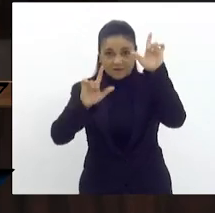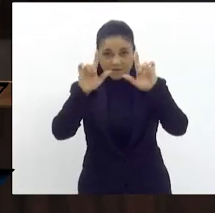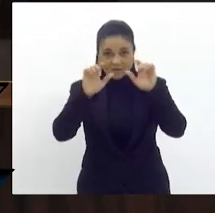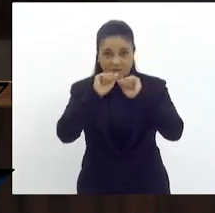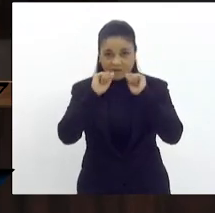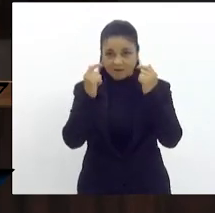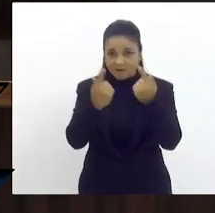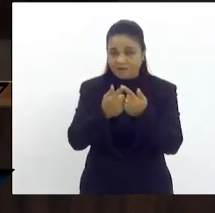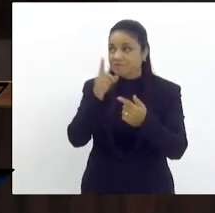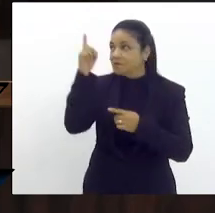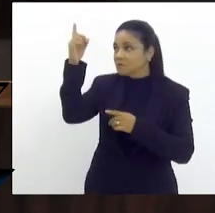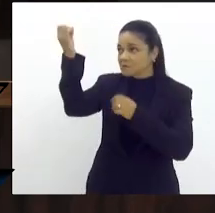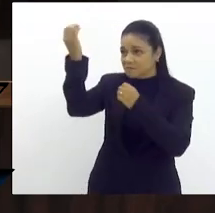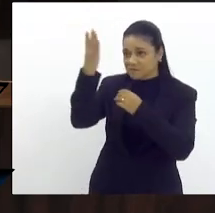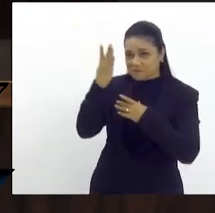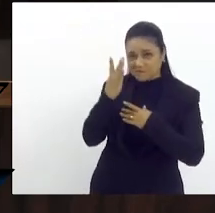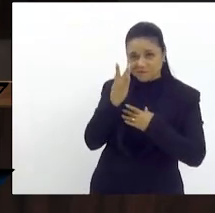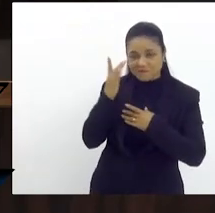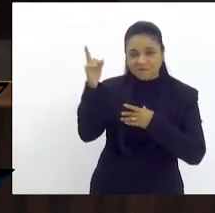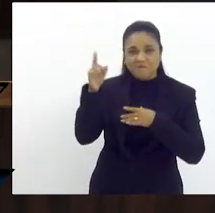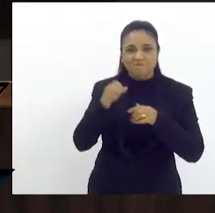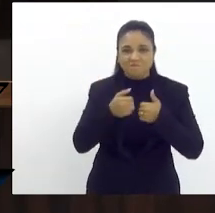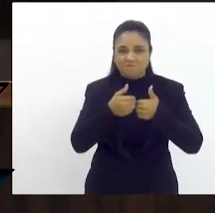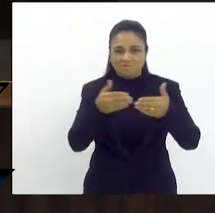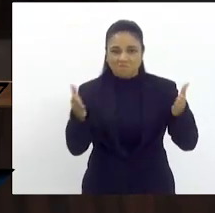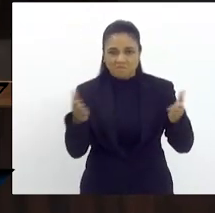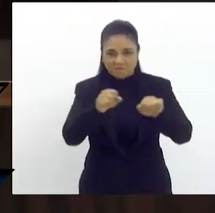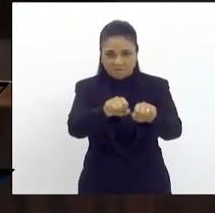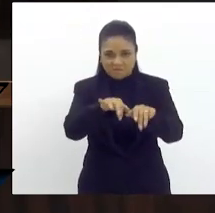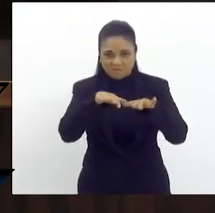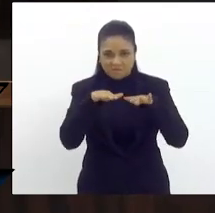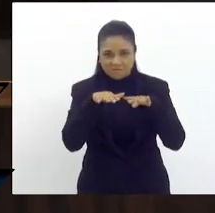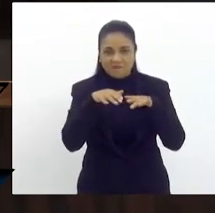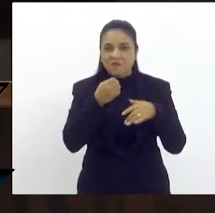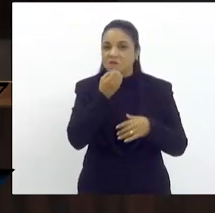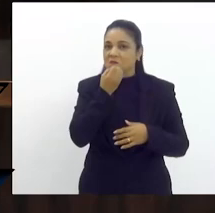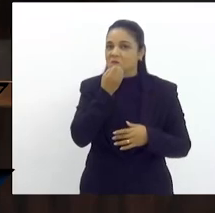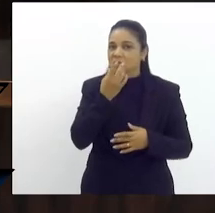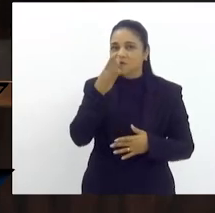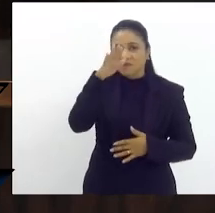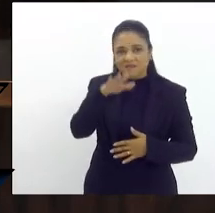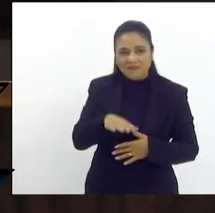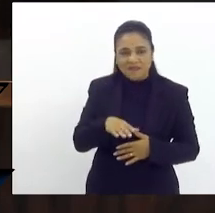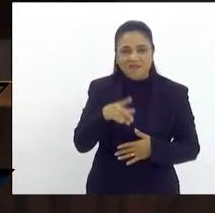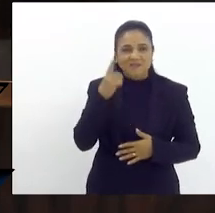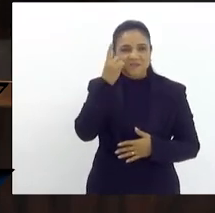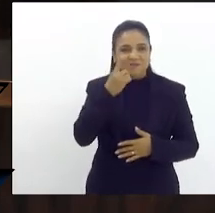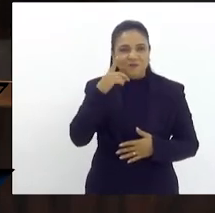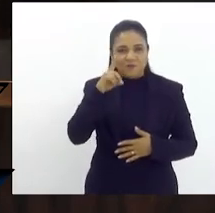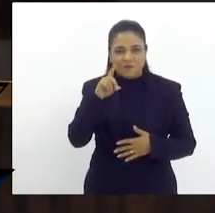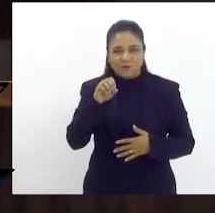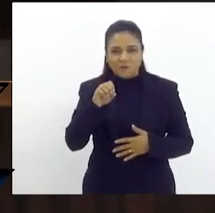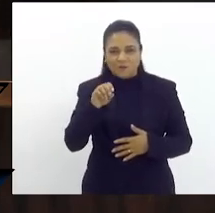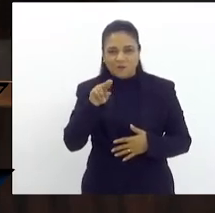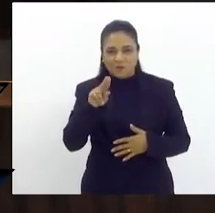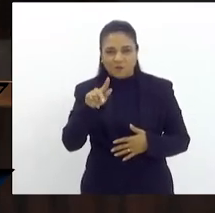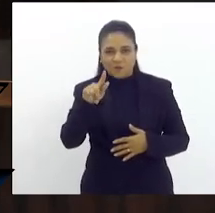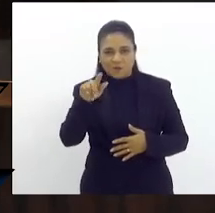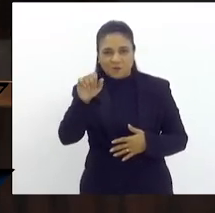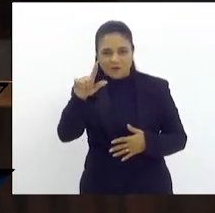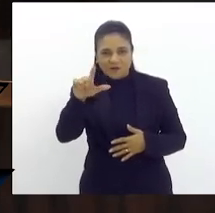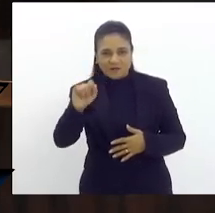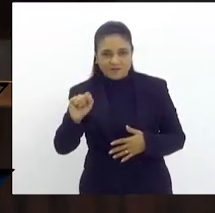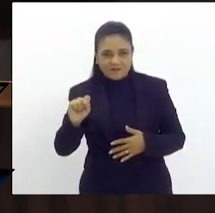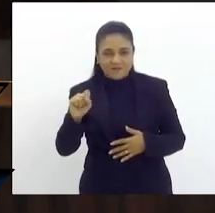sobre a proteção de Deus declara Berta sessão Boa tarde Deputado Douglas boa tarde deputada Marta